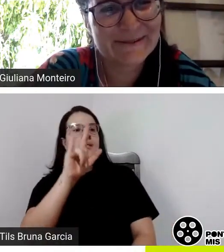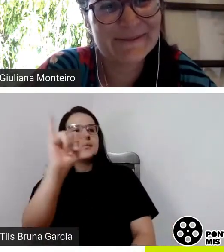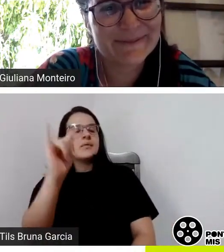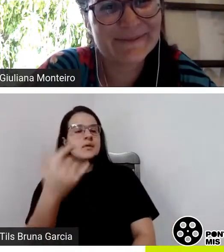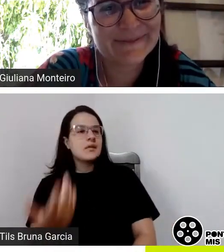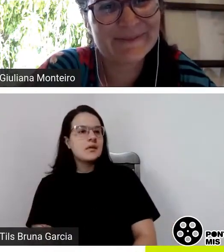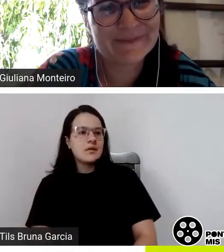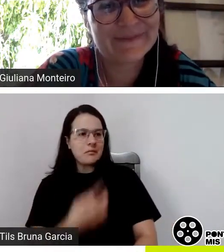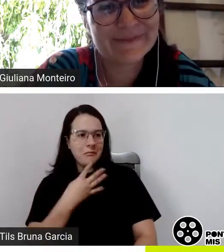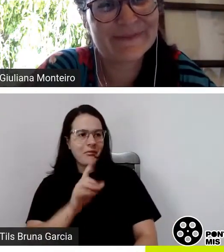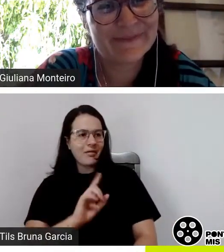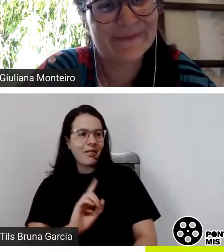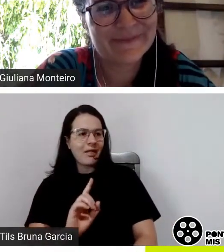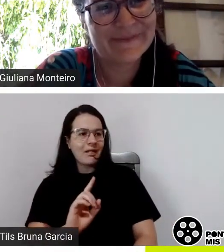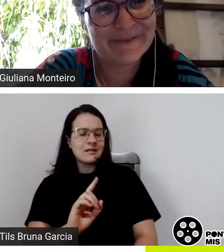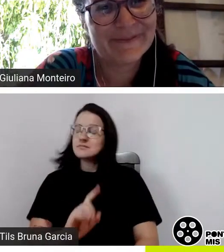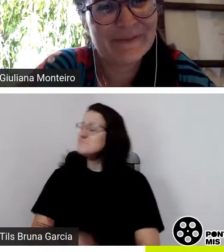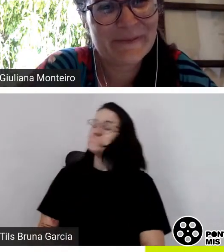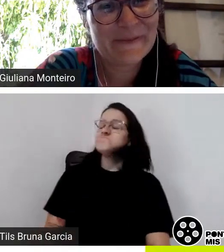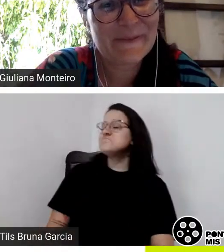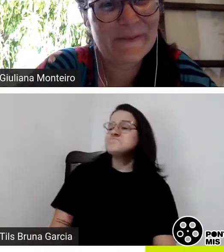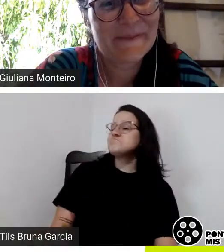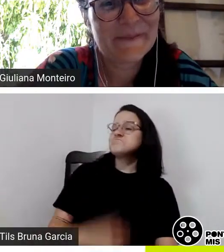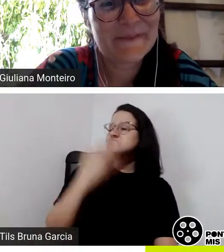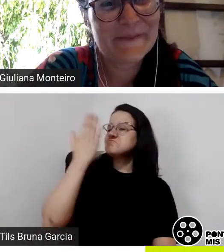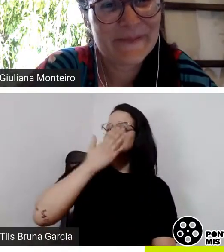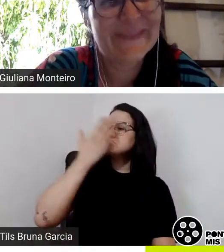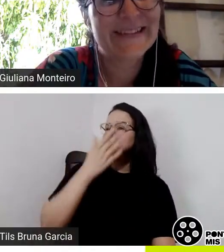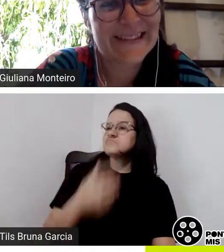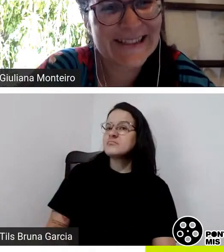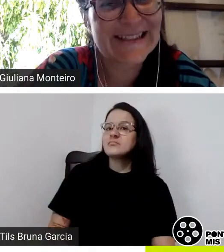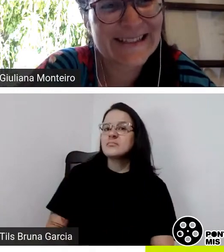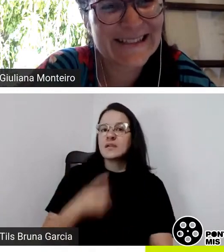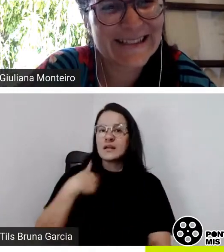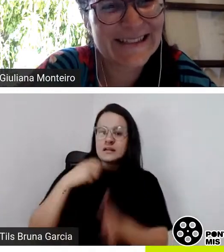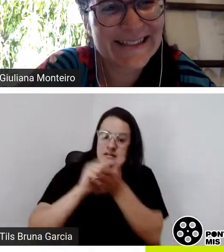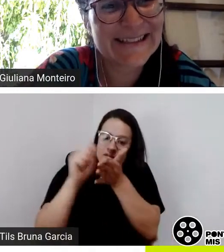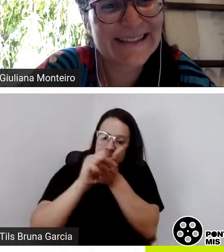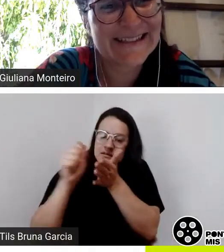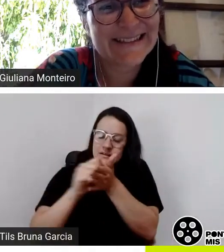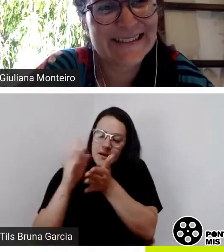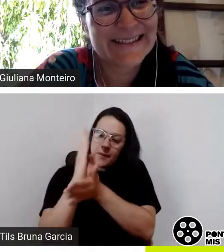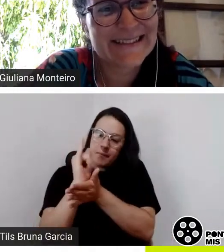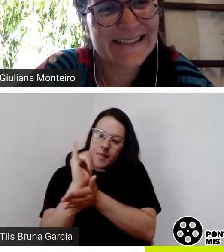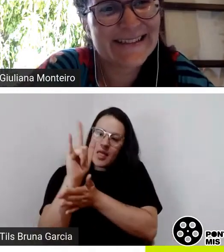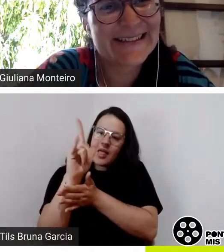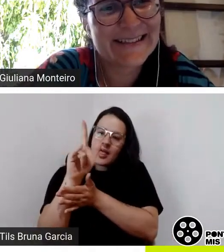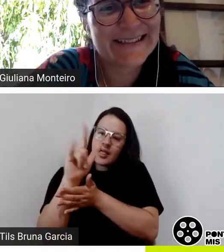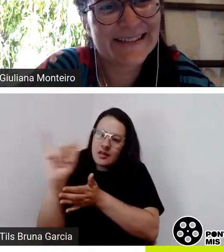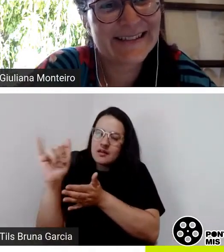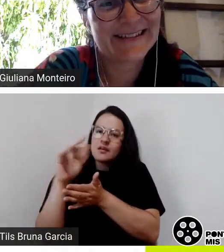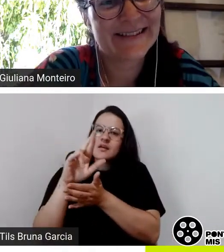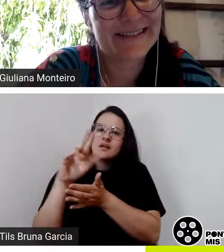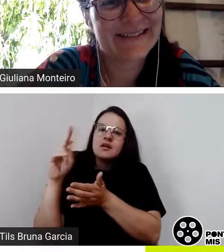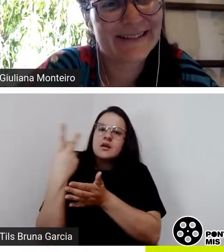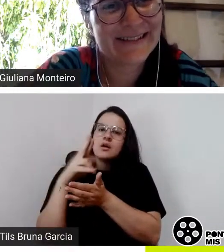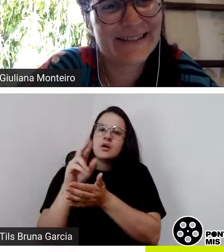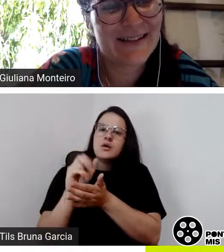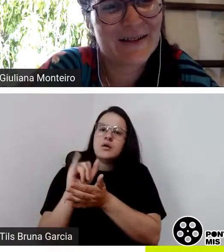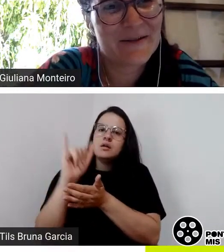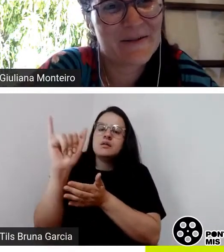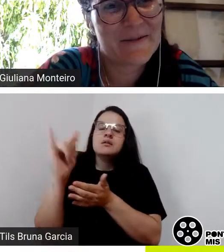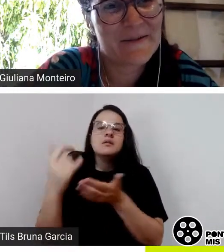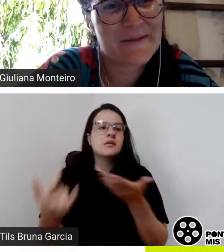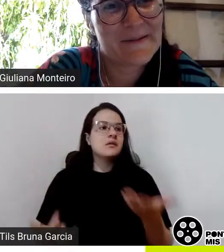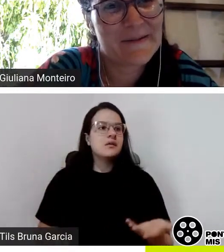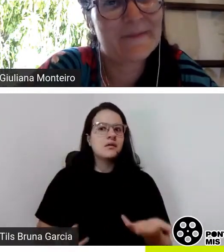é a Billie Holiday. Vocês não conheceram? Nunca ouvi, como é que escreve? Billie Holiday, escrevi muito papel, assim. Billie Holiday. Então, isso já